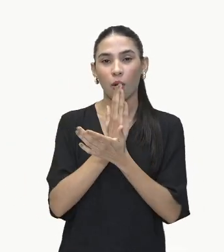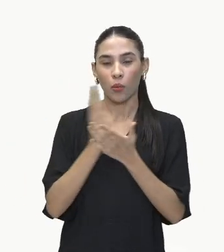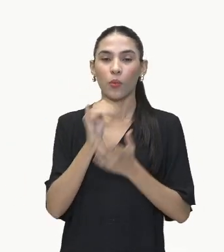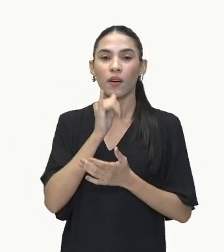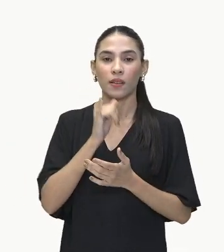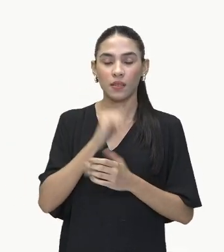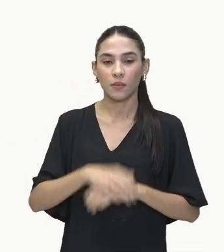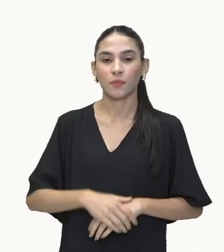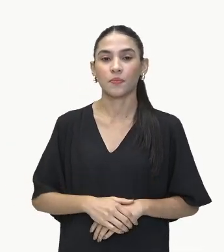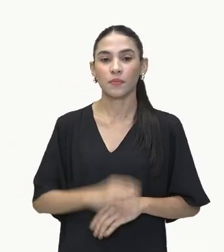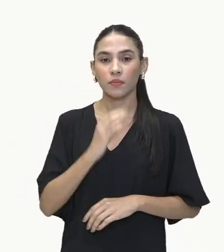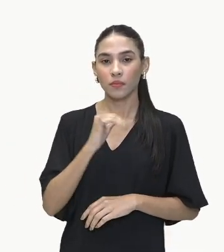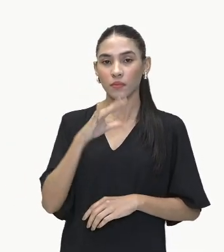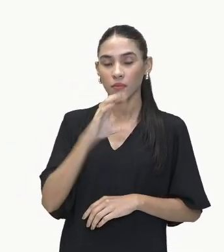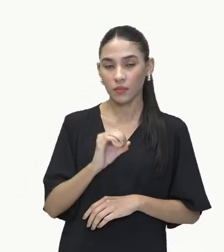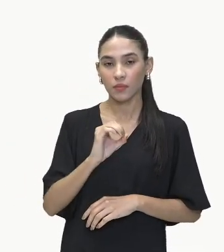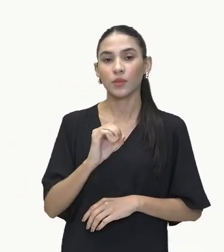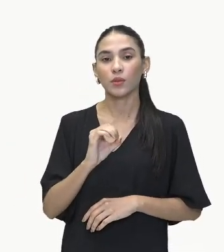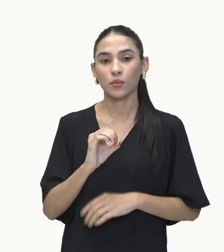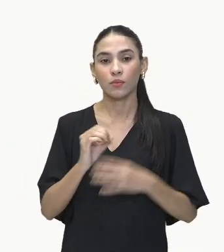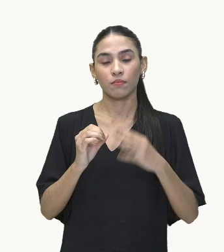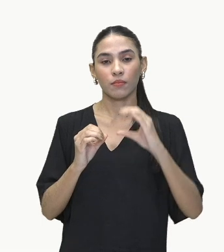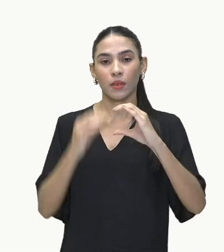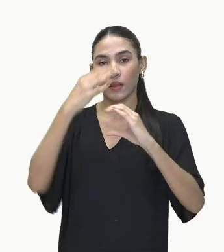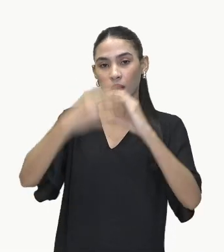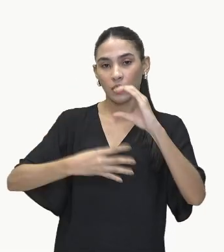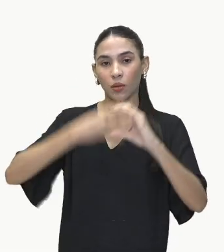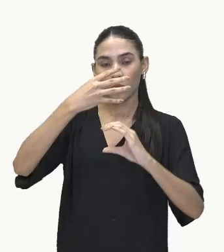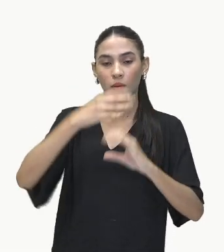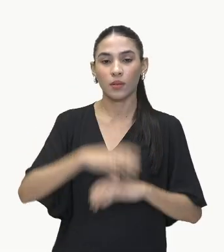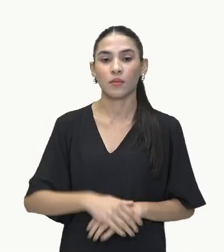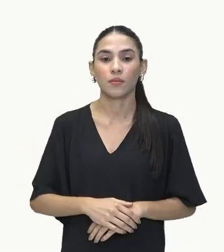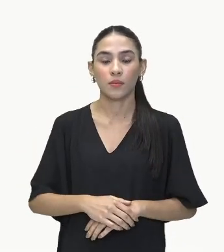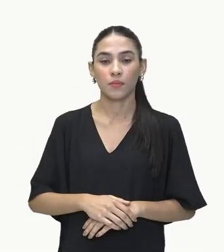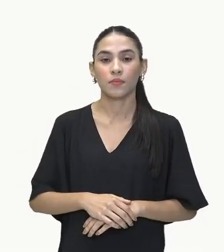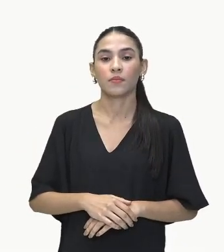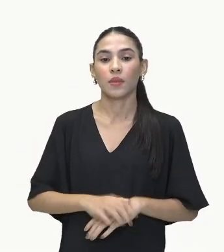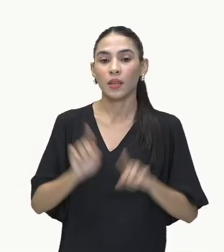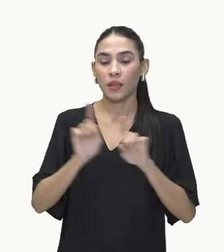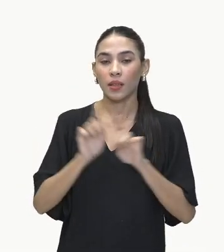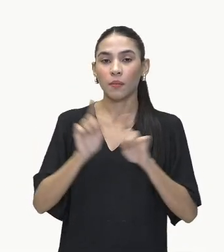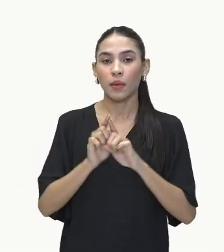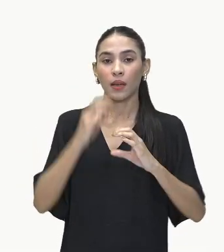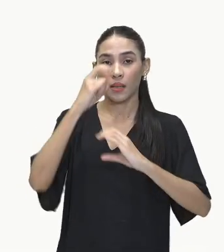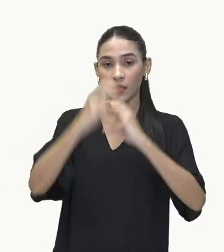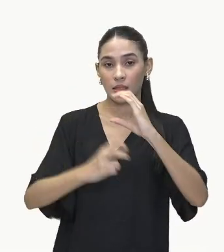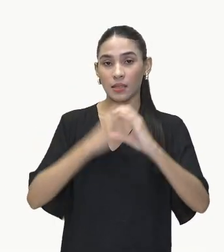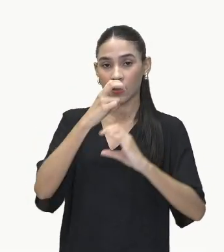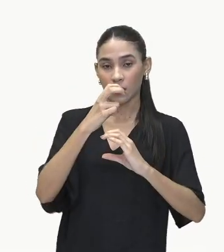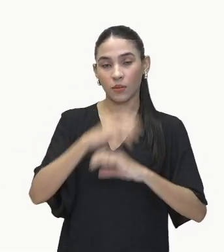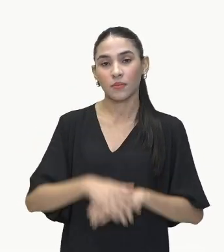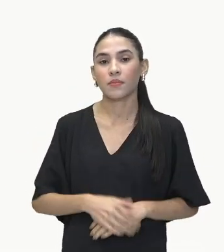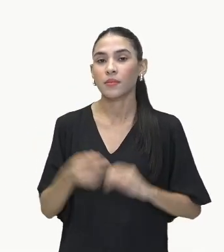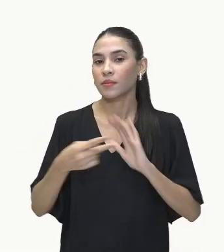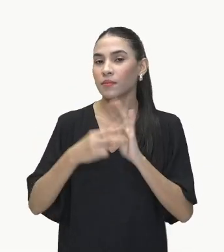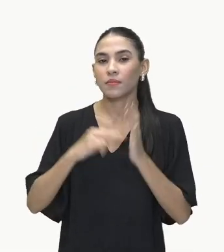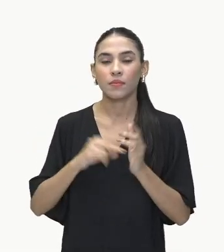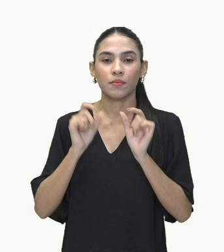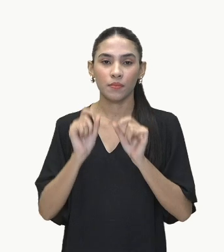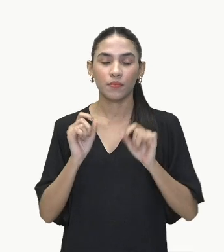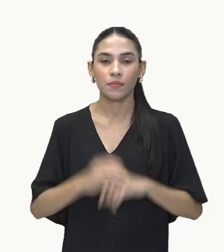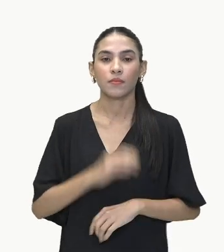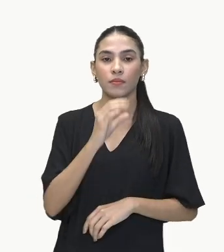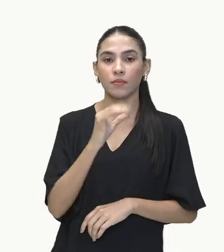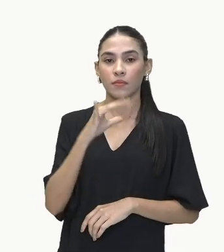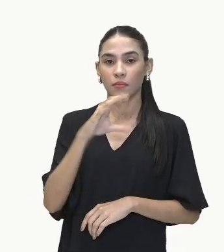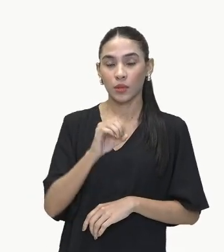o cicloalcano com 4 carbonos, um cicloalcano com 5 carbonos. Ou seja, o que é um cicloalcano? É